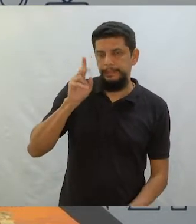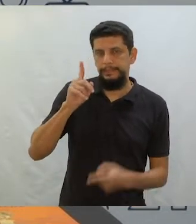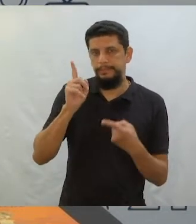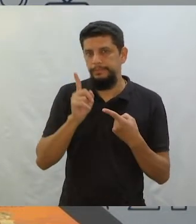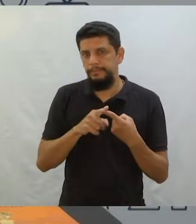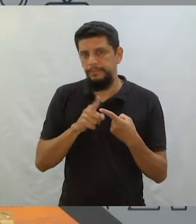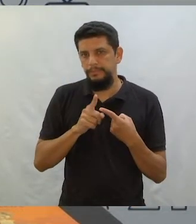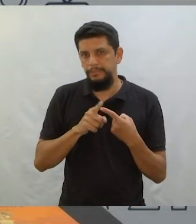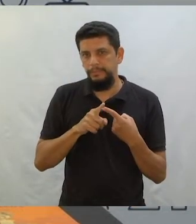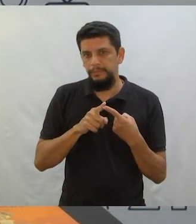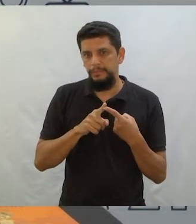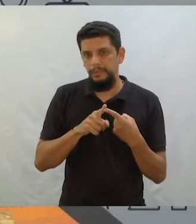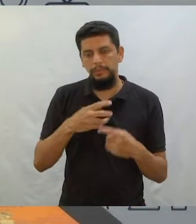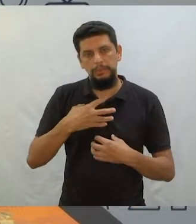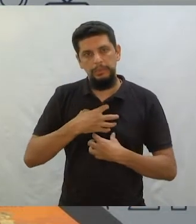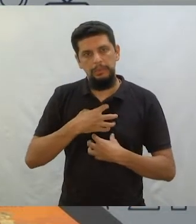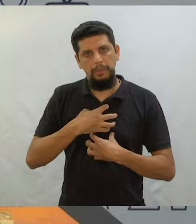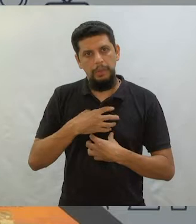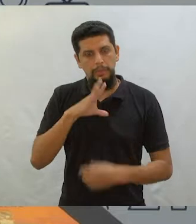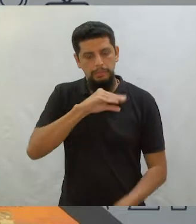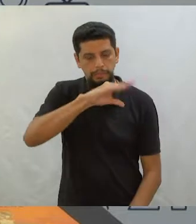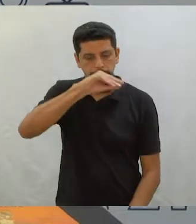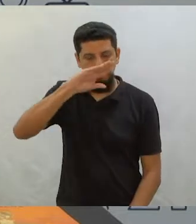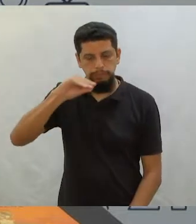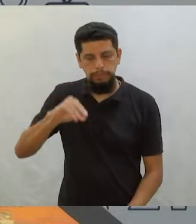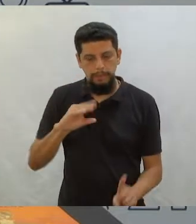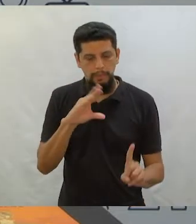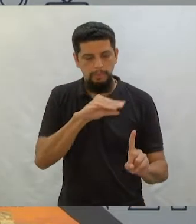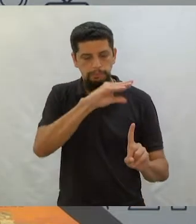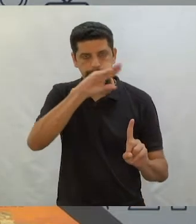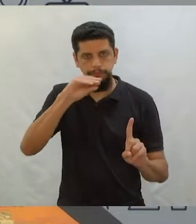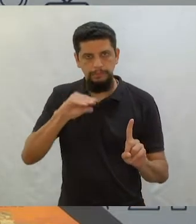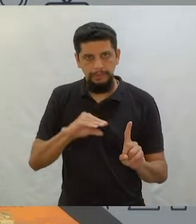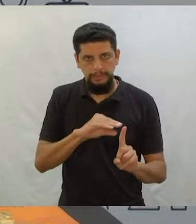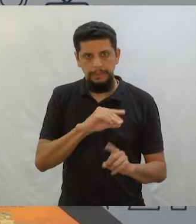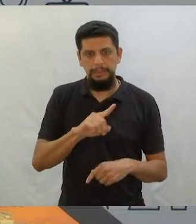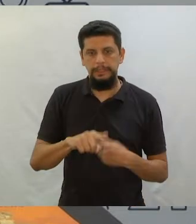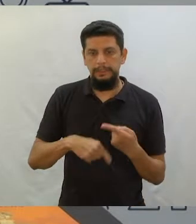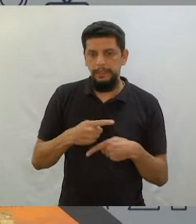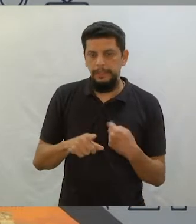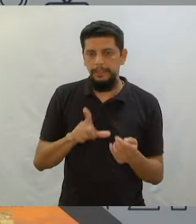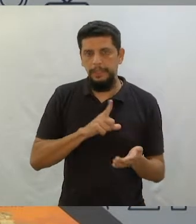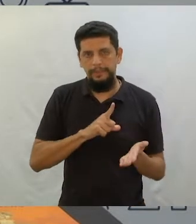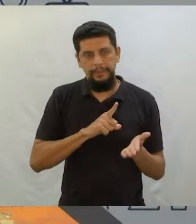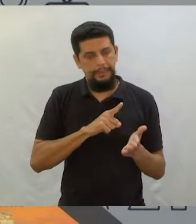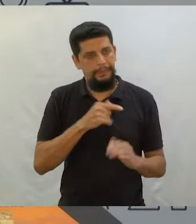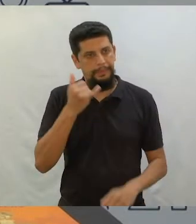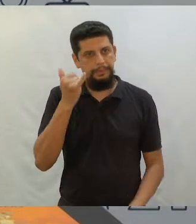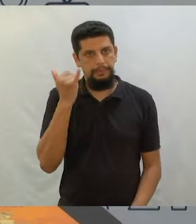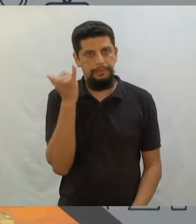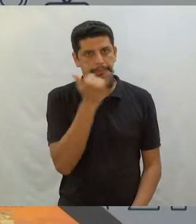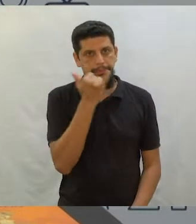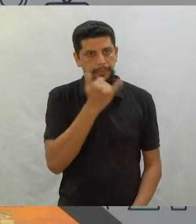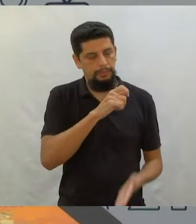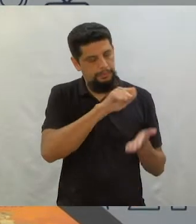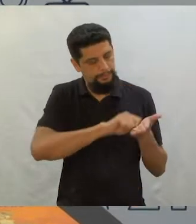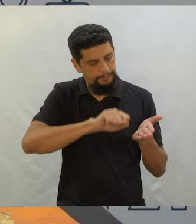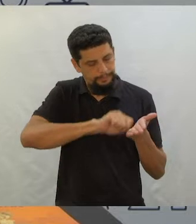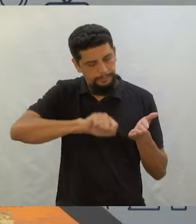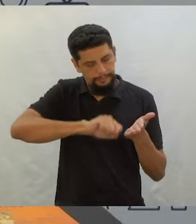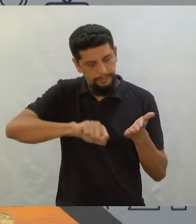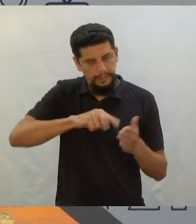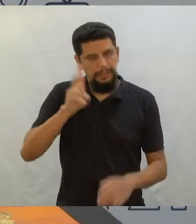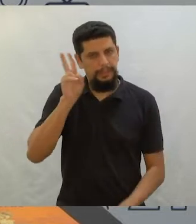primeiro foi de forma oral Somente depois que nós tivemos ali Os Contos de forma escrita